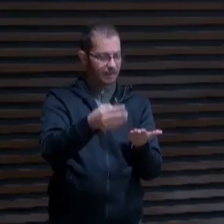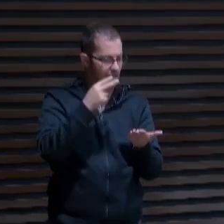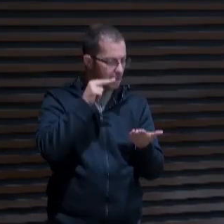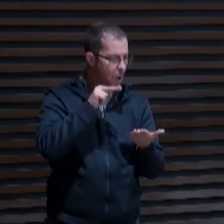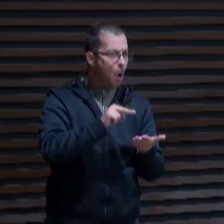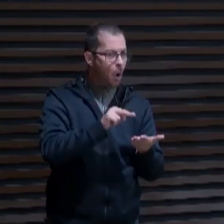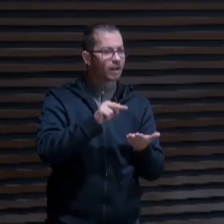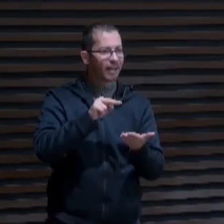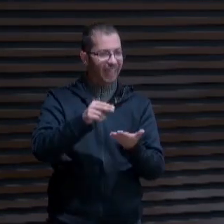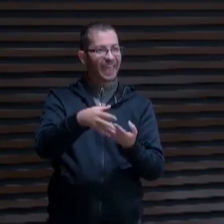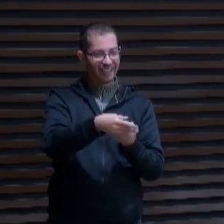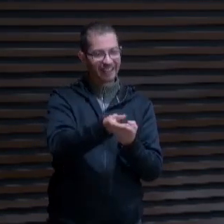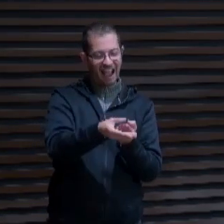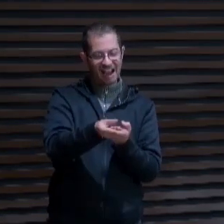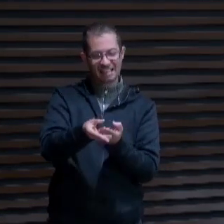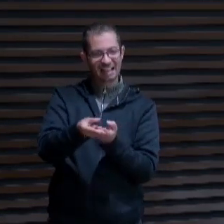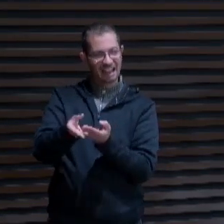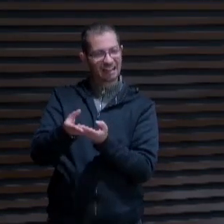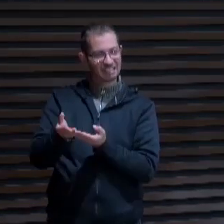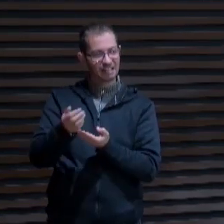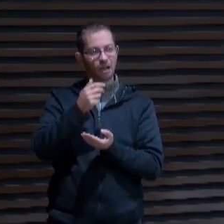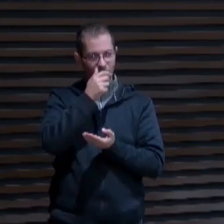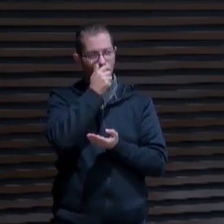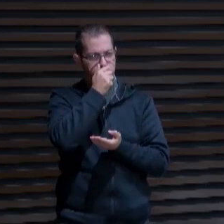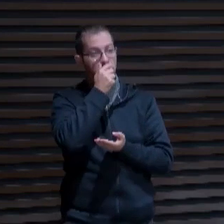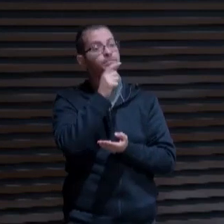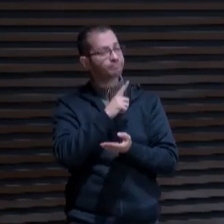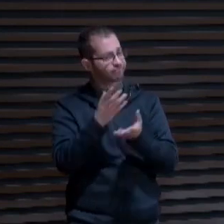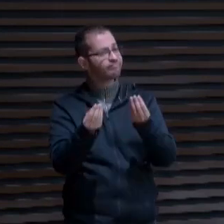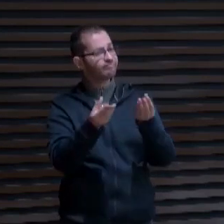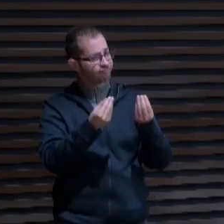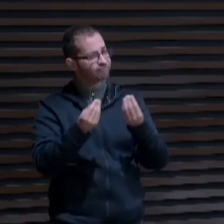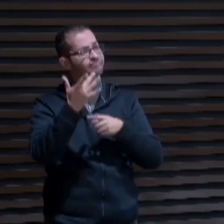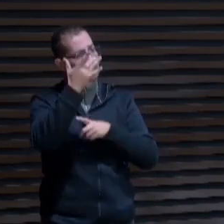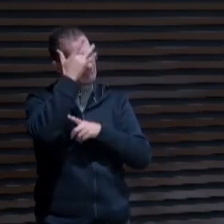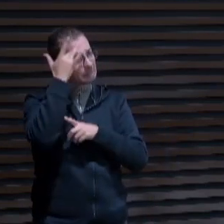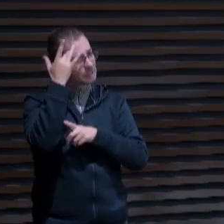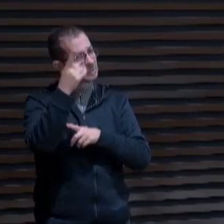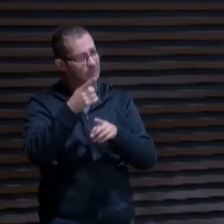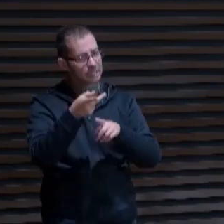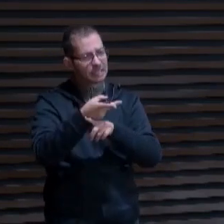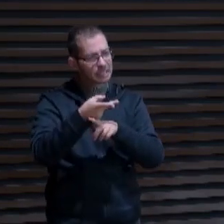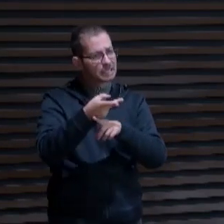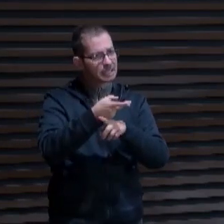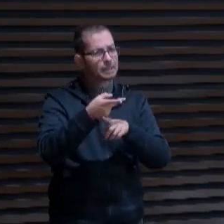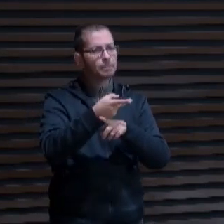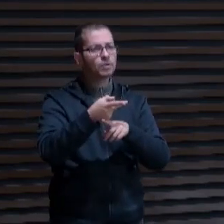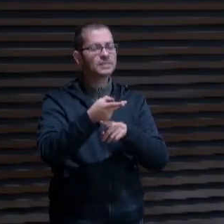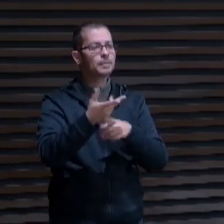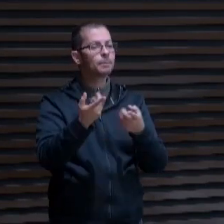é mais o Deus presente, o Deus conosco, mas o Deus em nós, para buscar outras